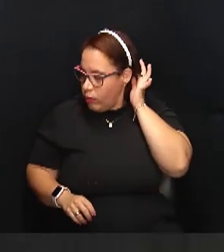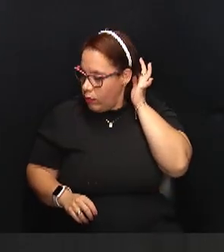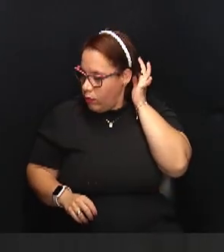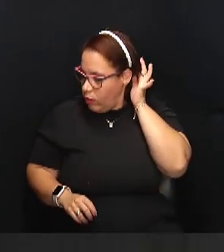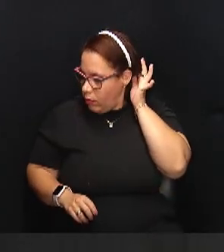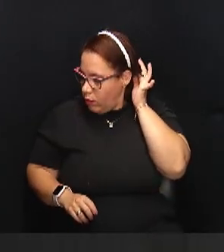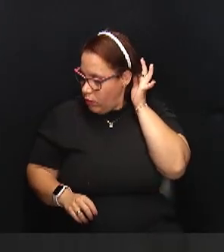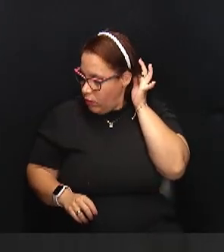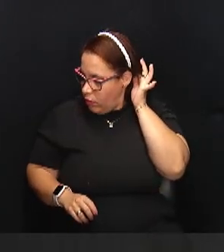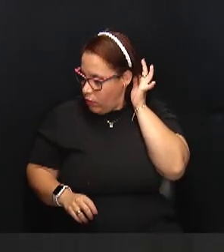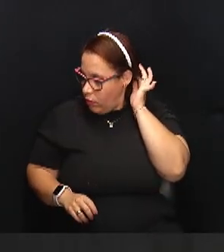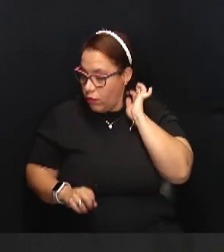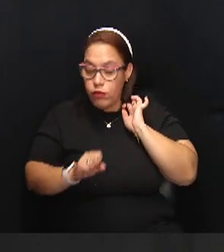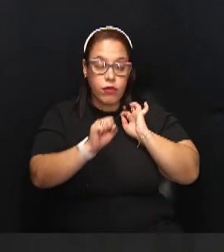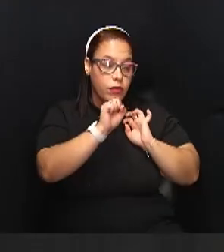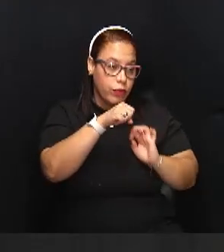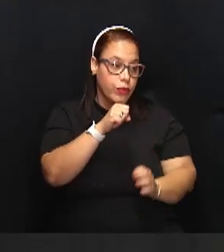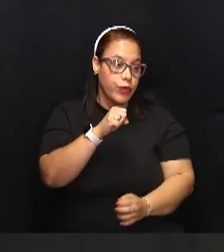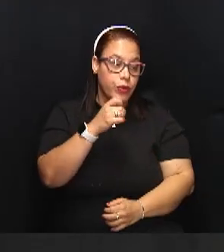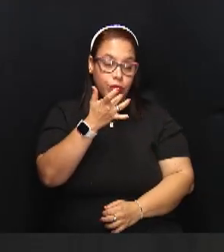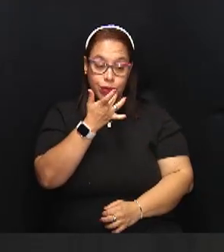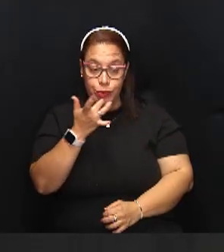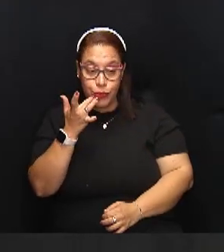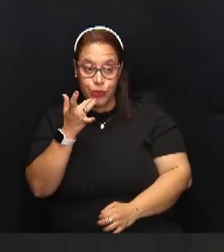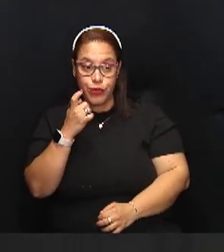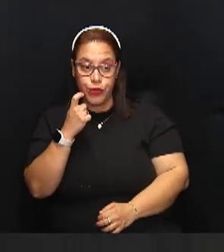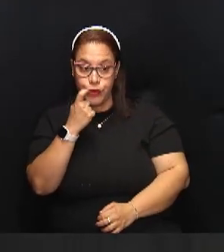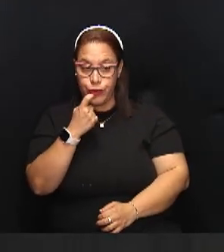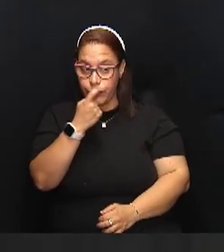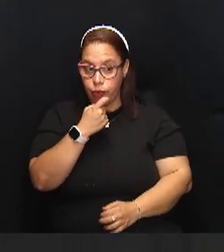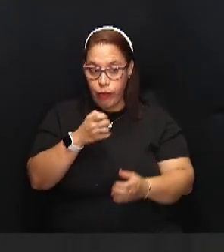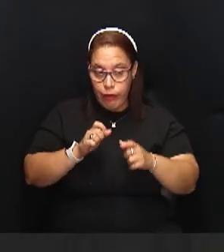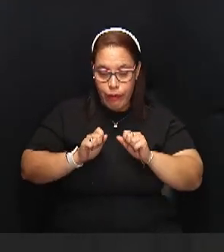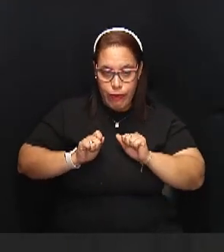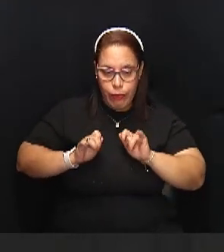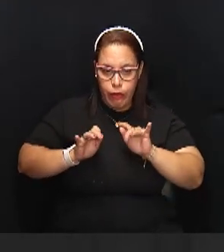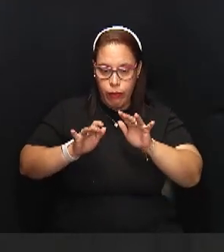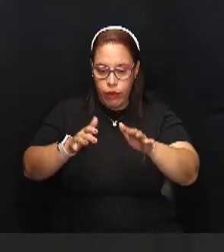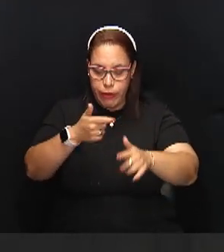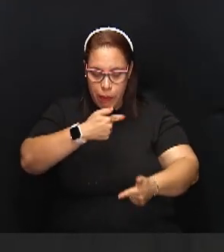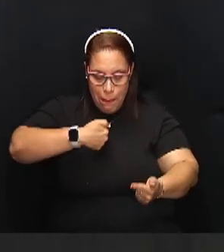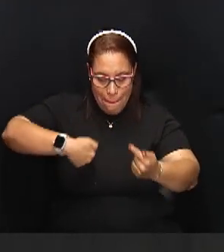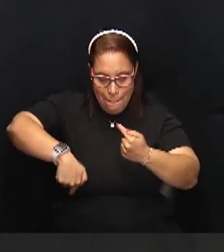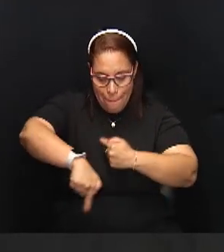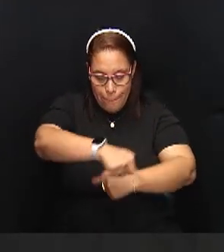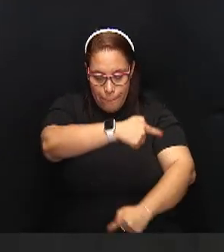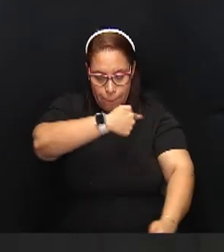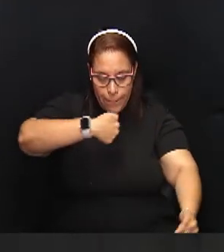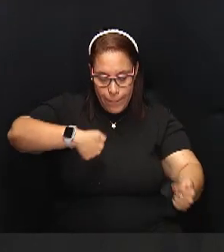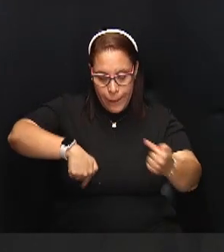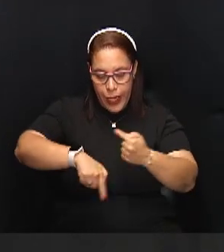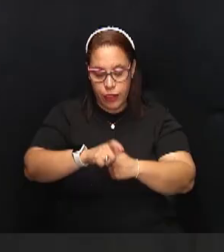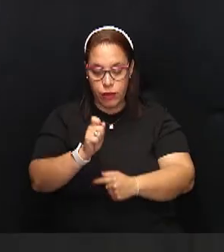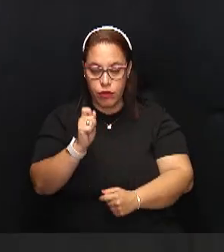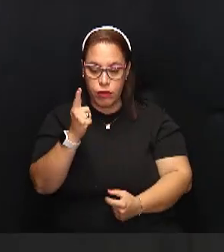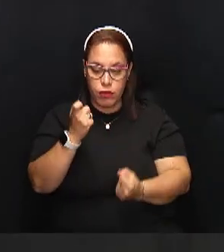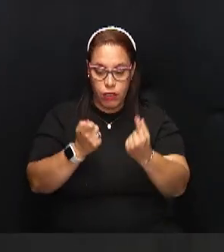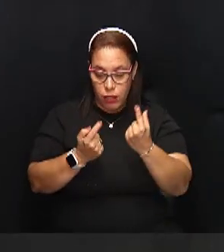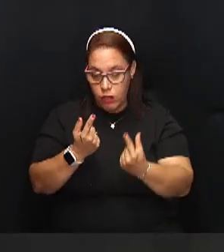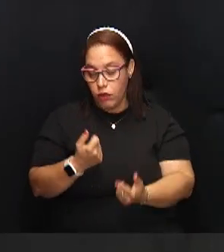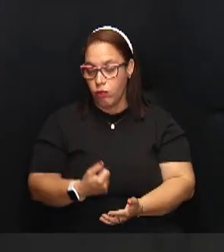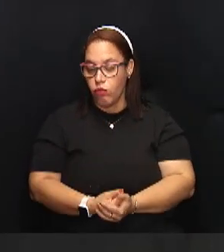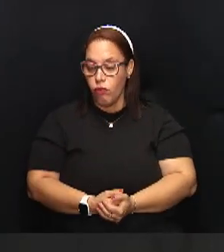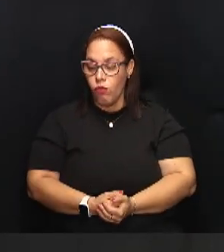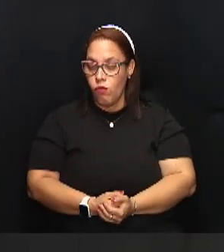porta de entrada. Certo. Então, a saúde bucal, ela repercute no corpo como um todo. Sim. E algumas manifestações